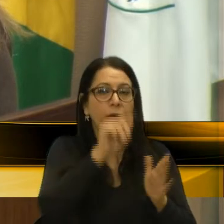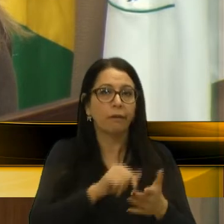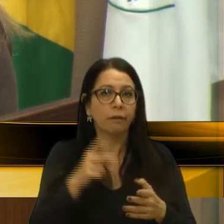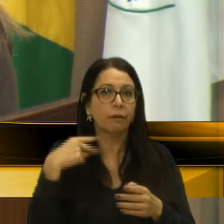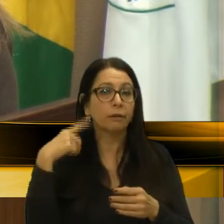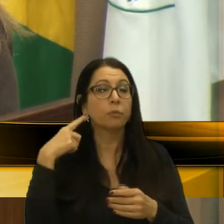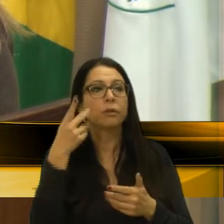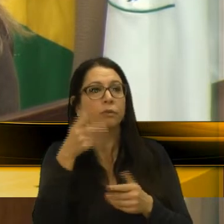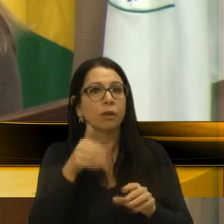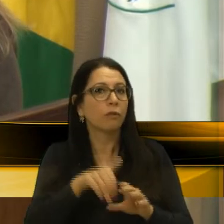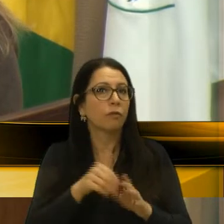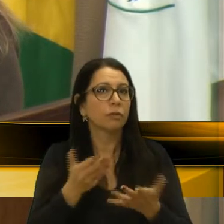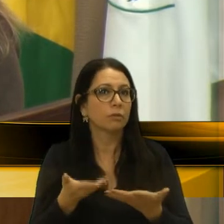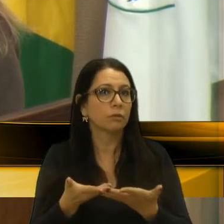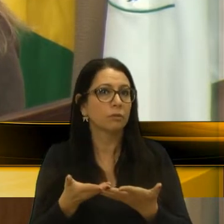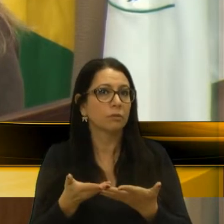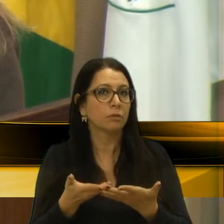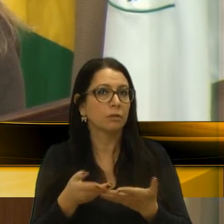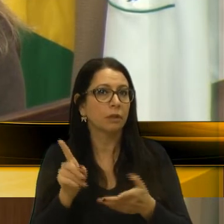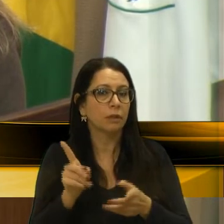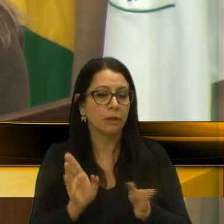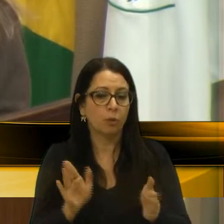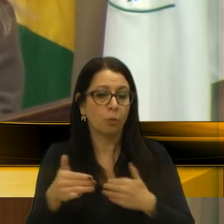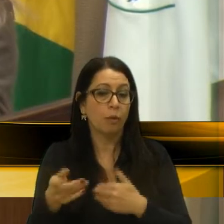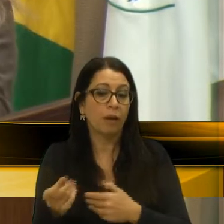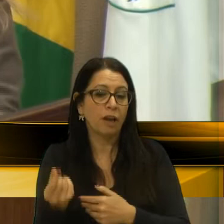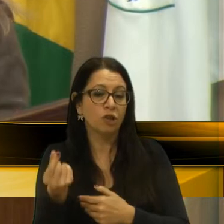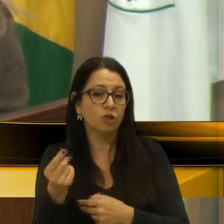Né? É o Caixa 2?